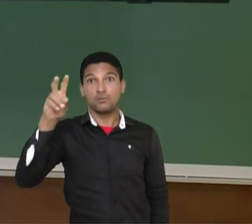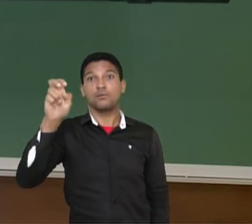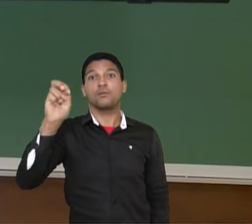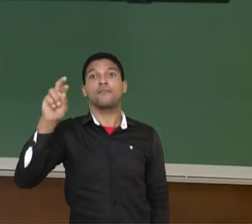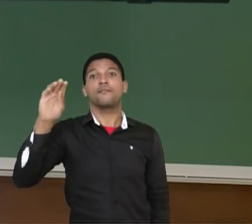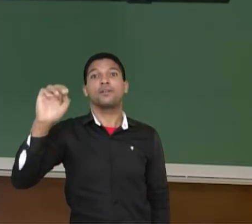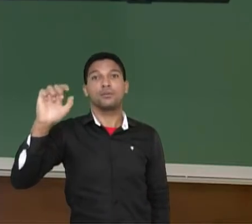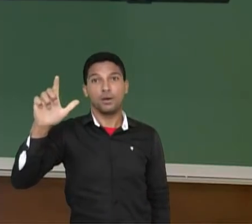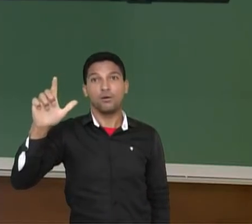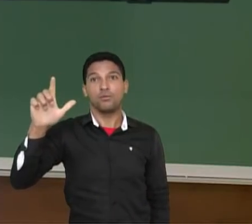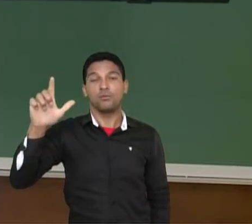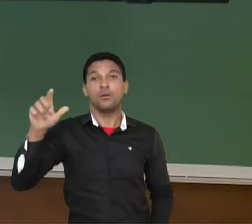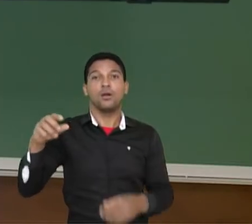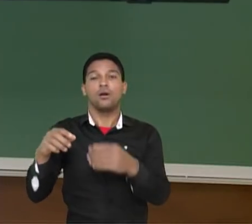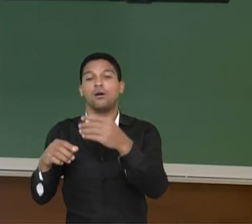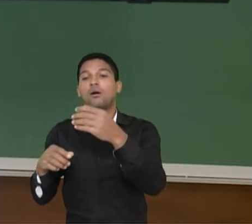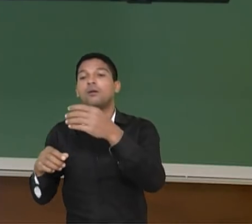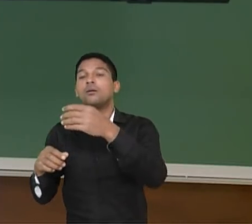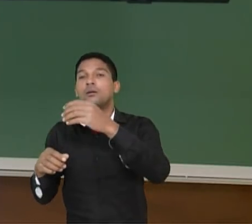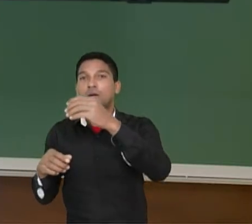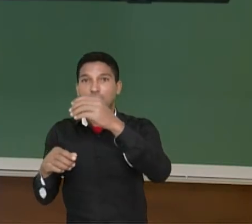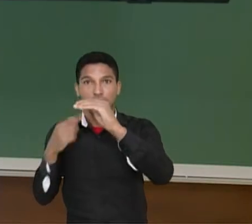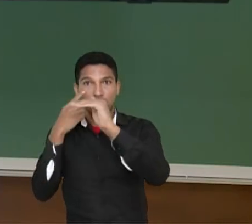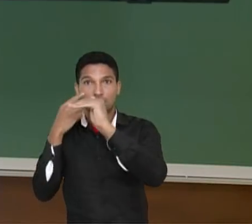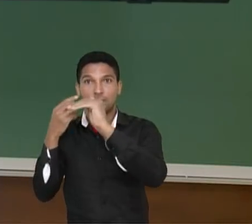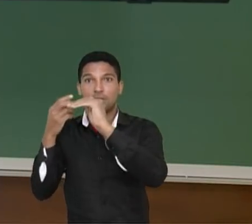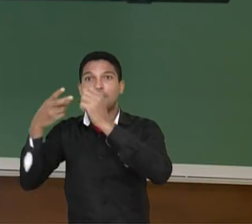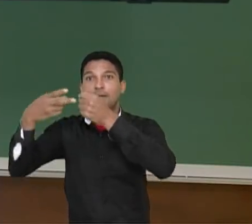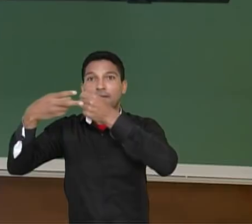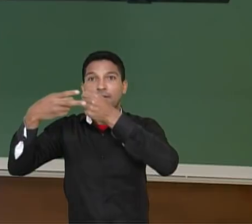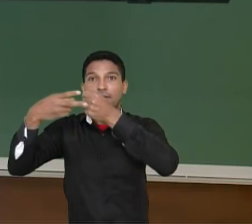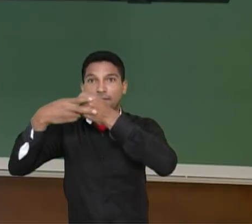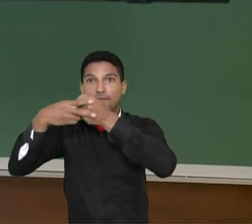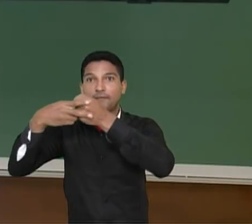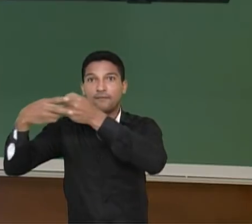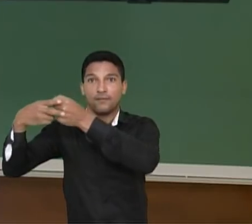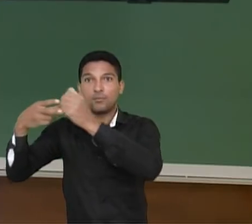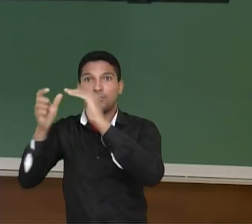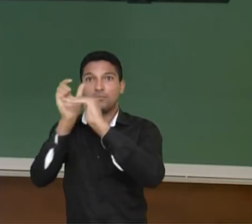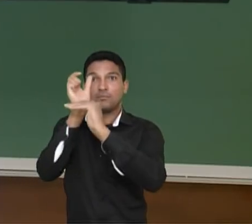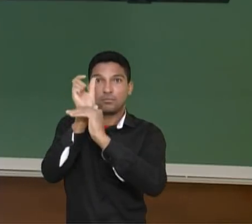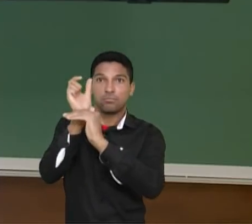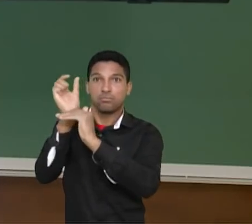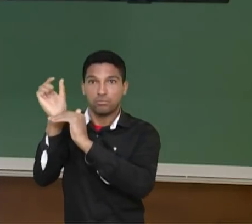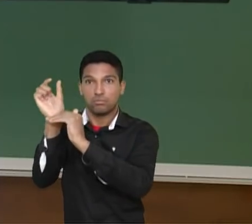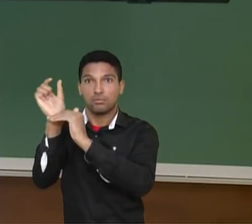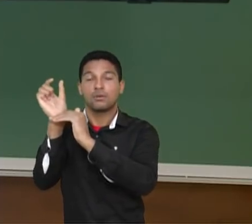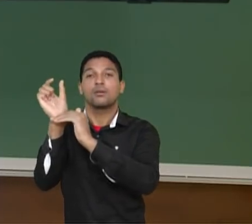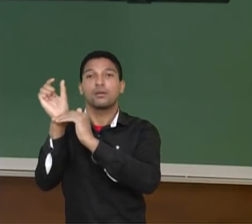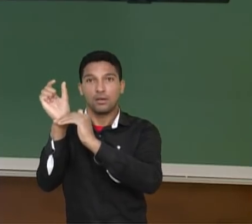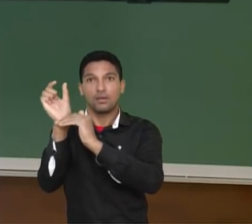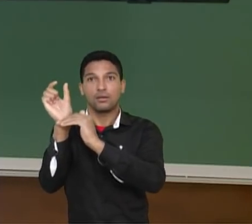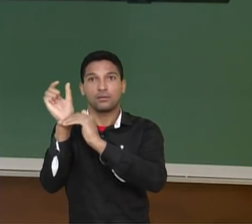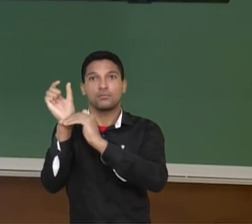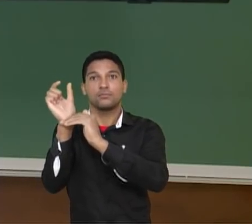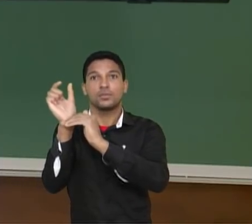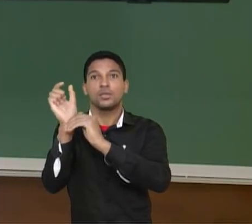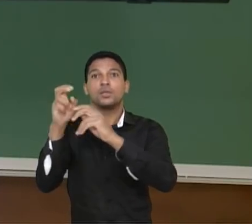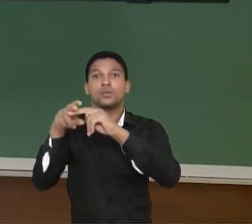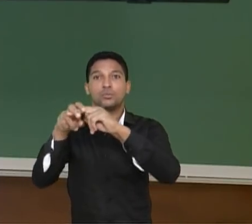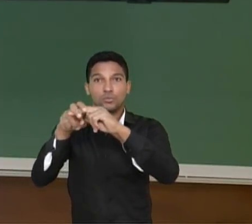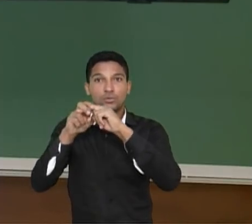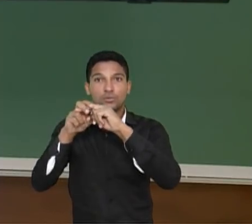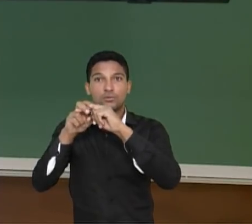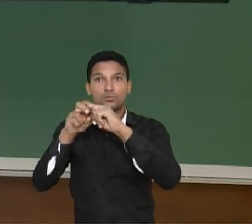e não duas orações, naquele caso de termos dois verbos um ao lado do outro. Então, nós teríamos três verbos